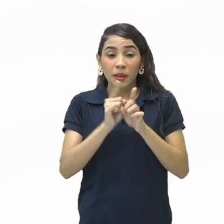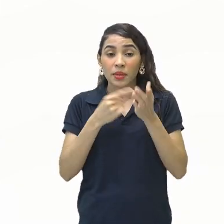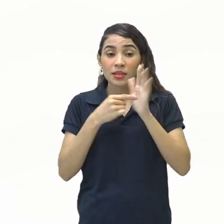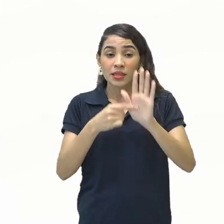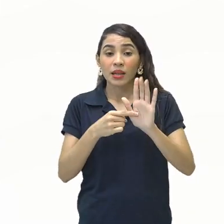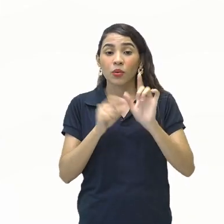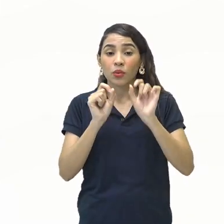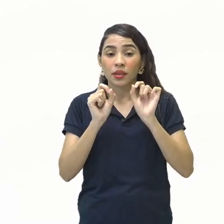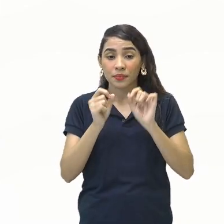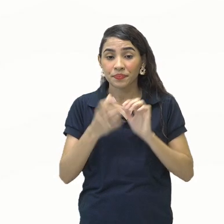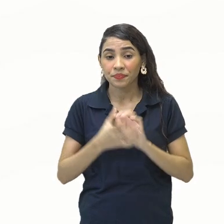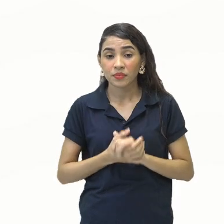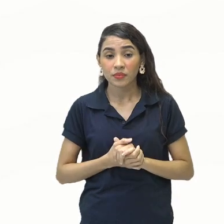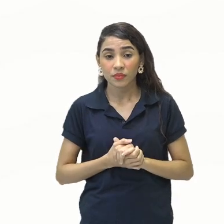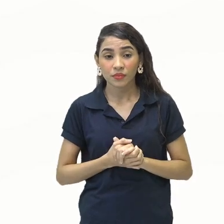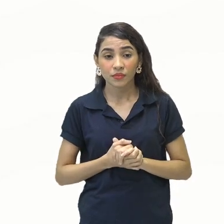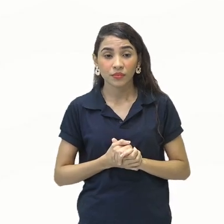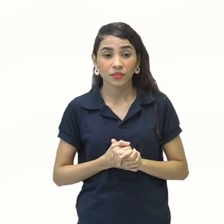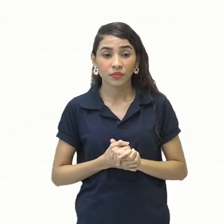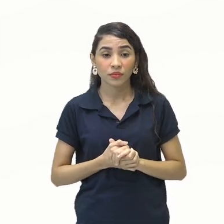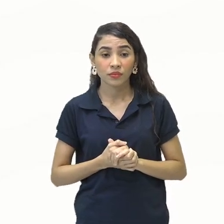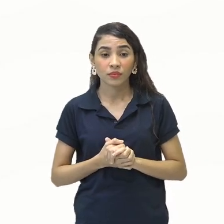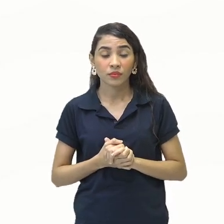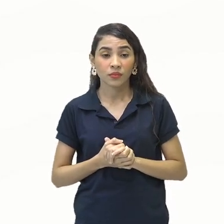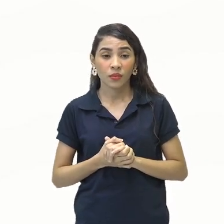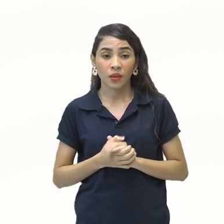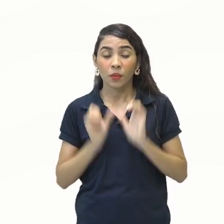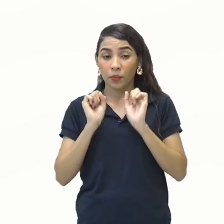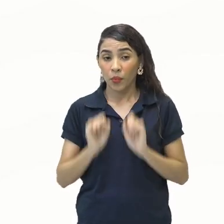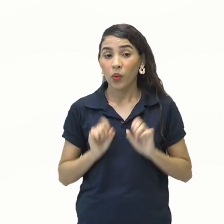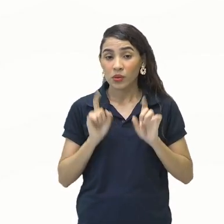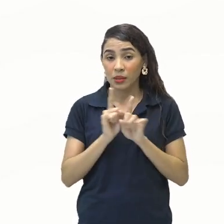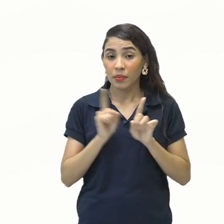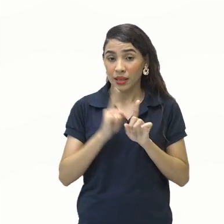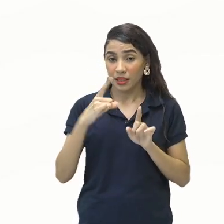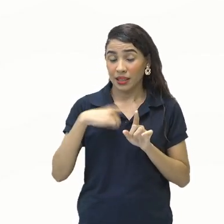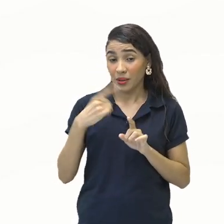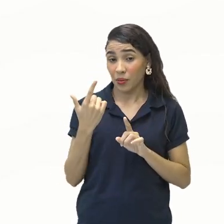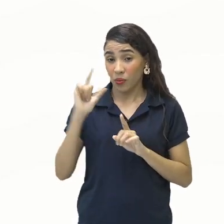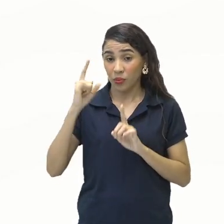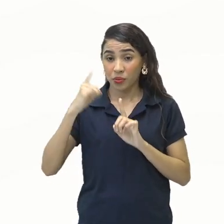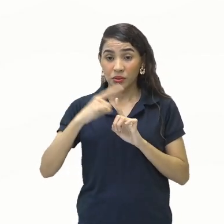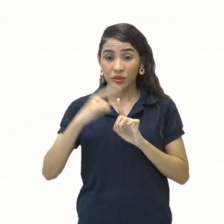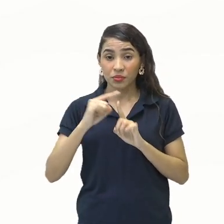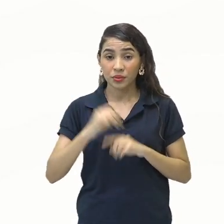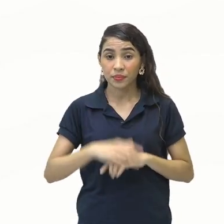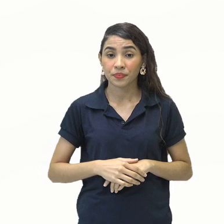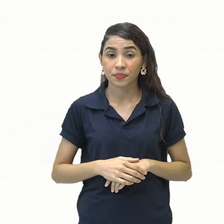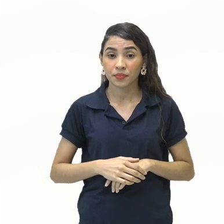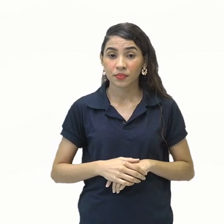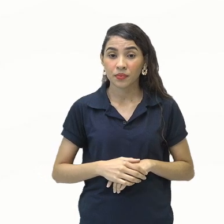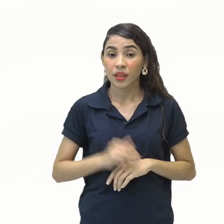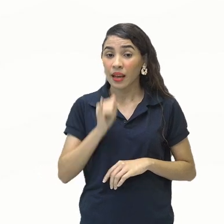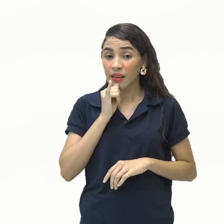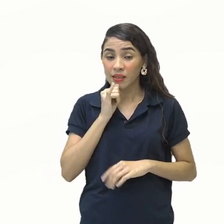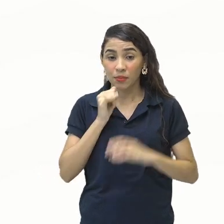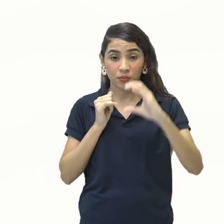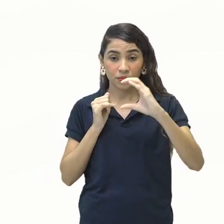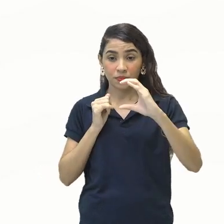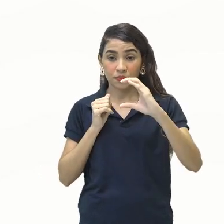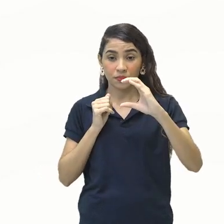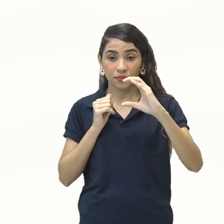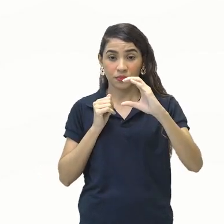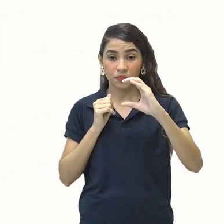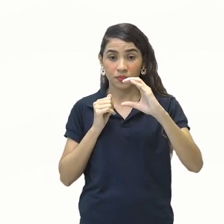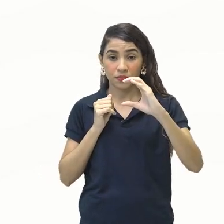vocês o seguinte. Eu posso também ter uma outra forma, que é isso aqui, ó. Nós temos o carbono,